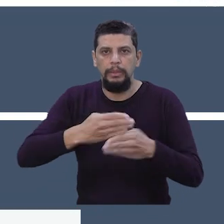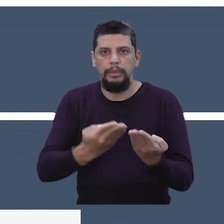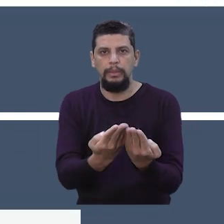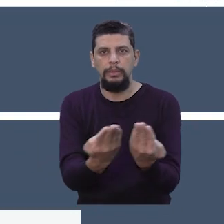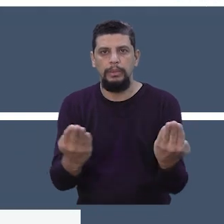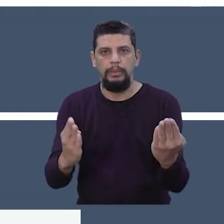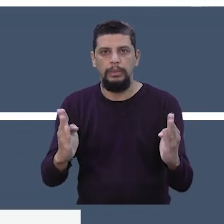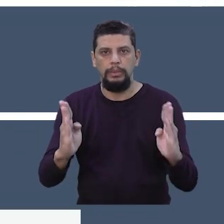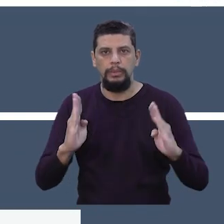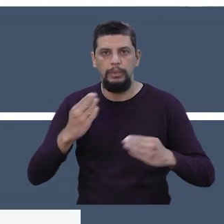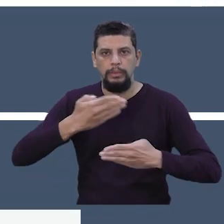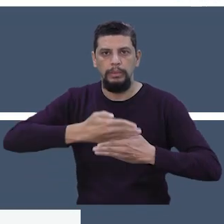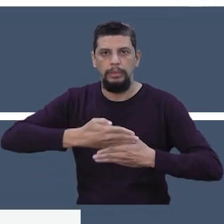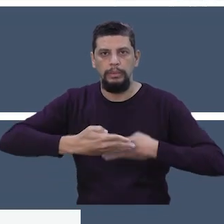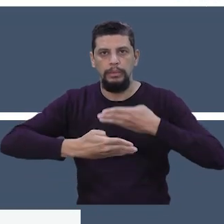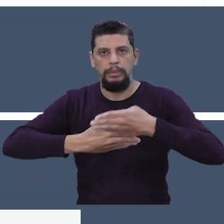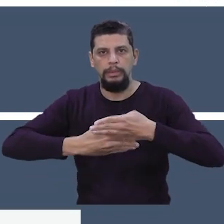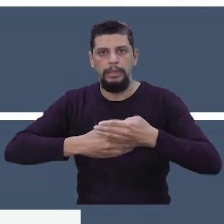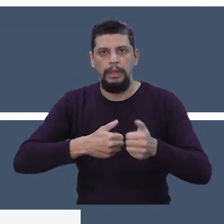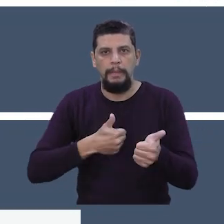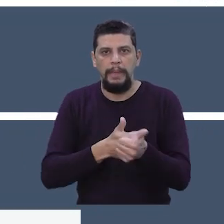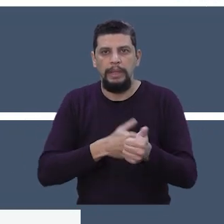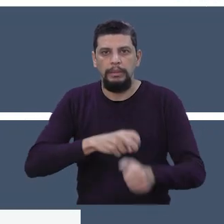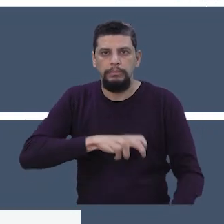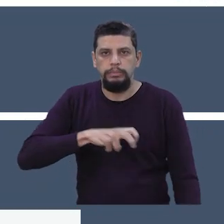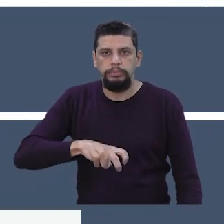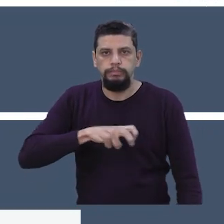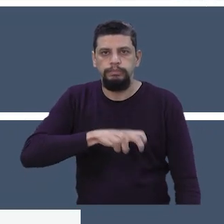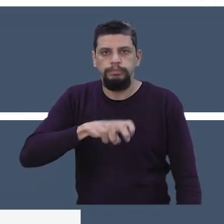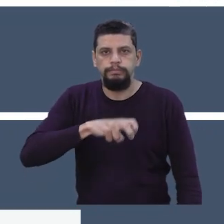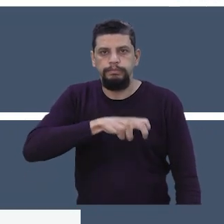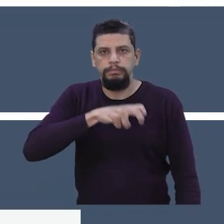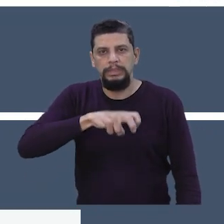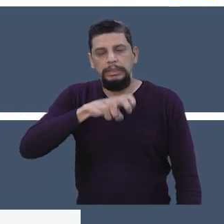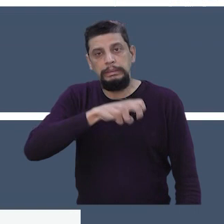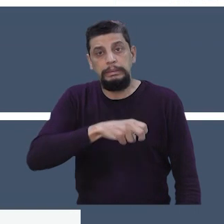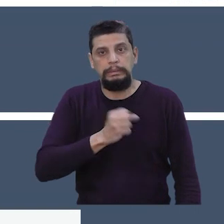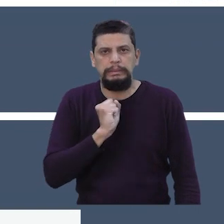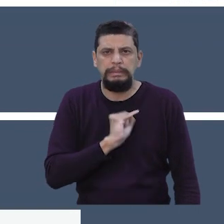Muro. Será que foi ao lado de uma escada? De uma escada grande?